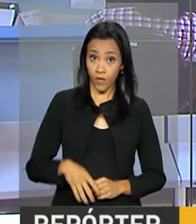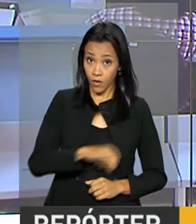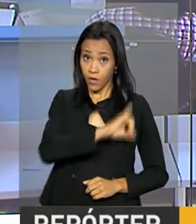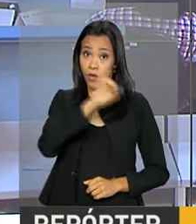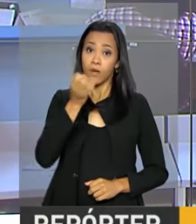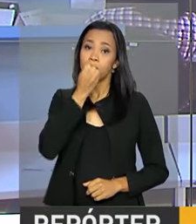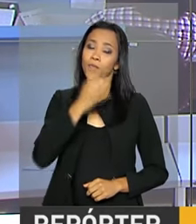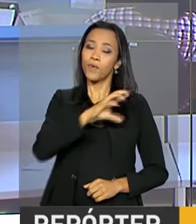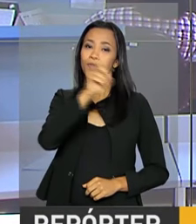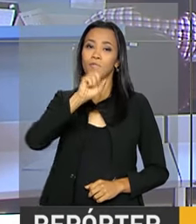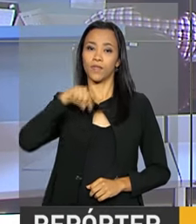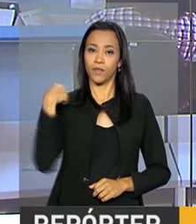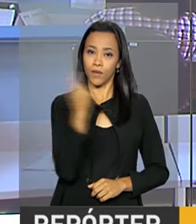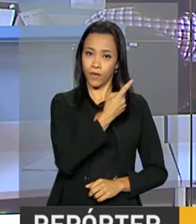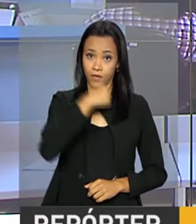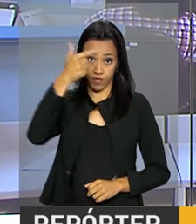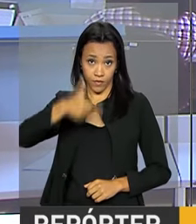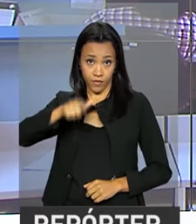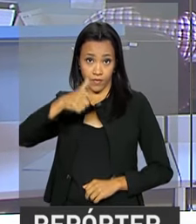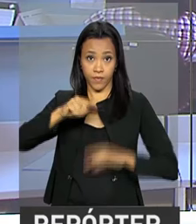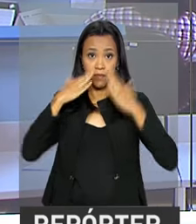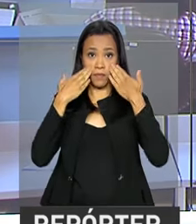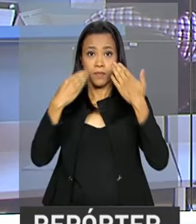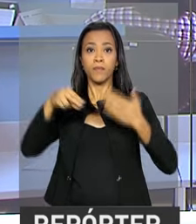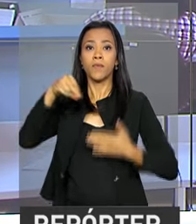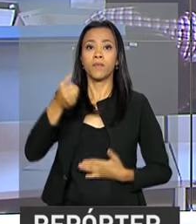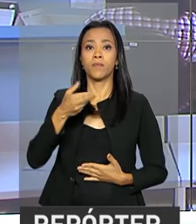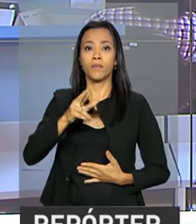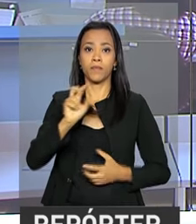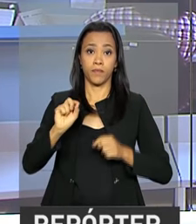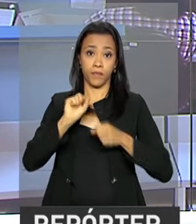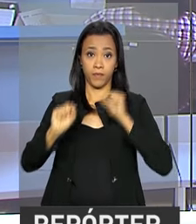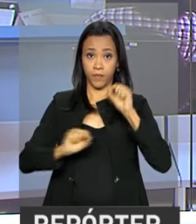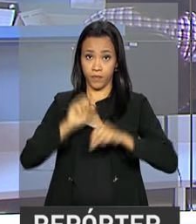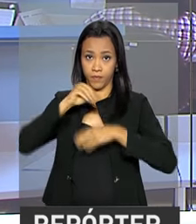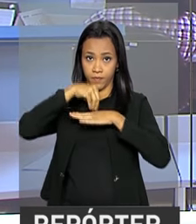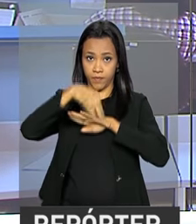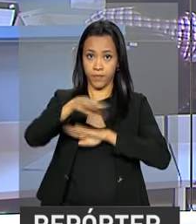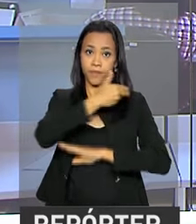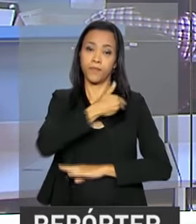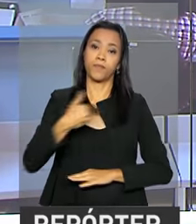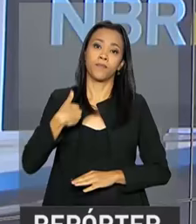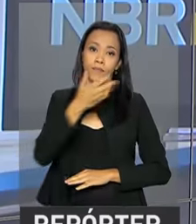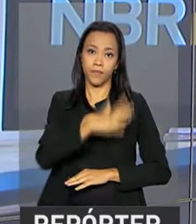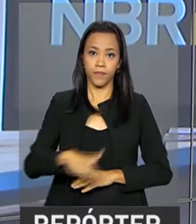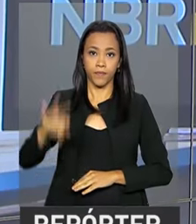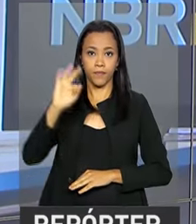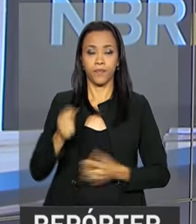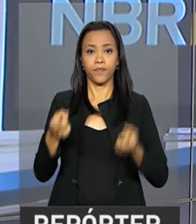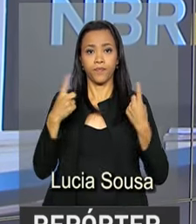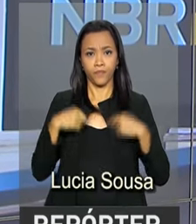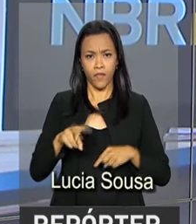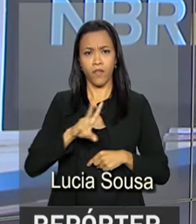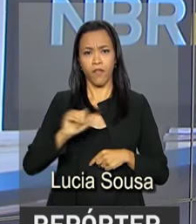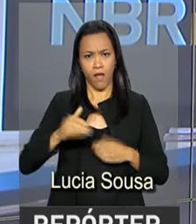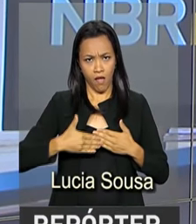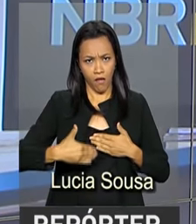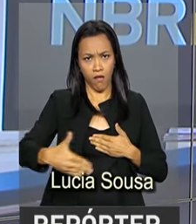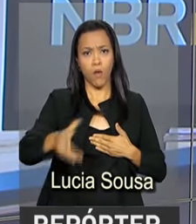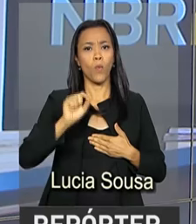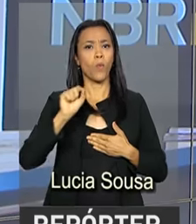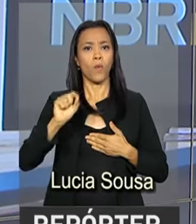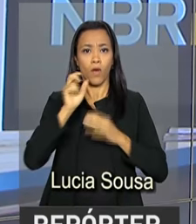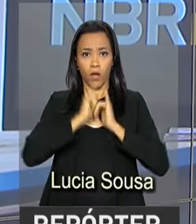Olá, bom dia. Estamos de volta mais uma vez com o Repórter NBR e as notícias do governo federal. Vão ser anunciados